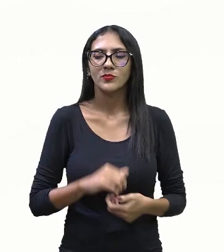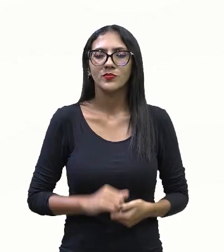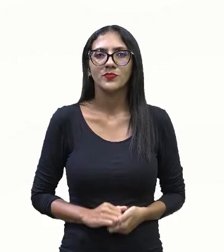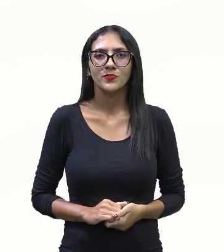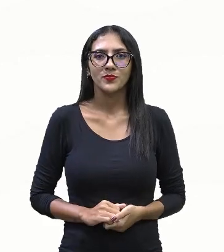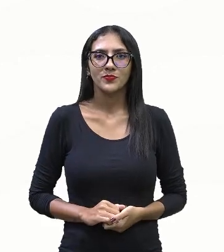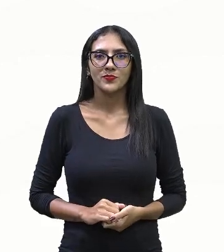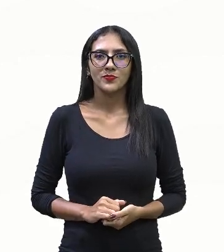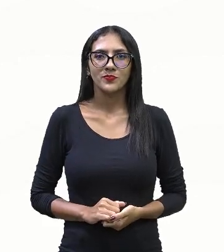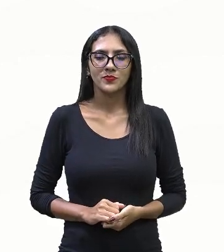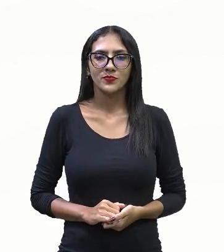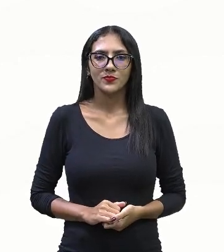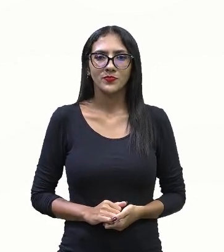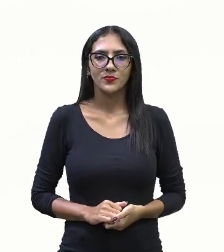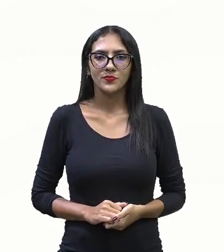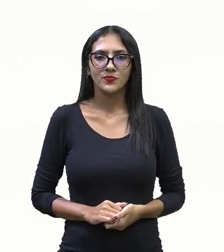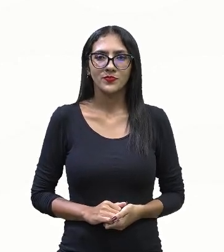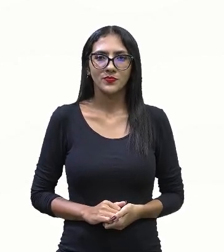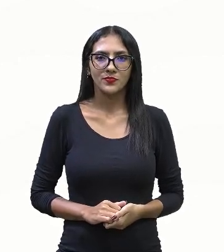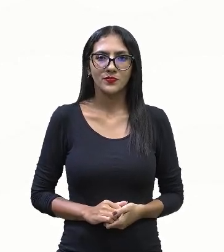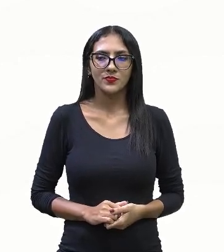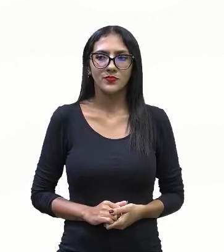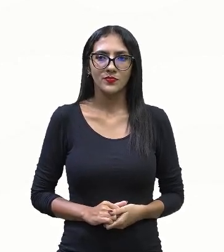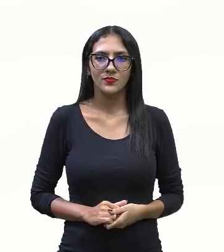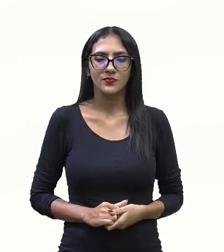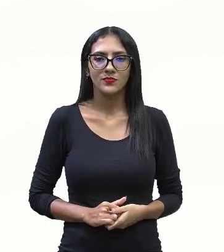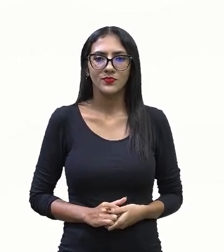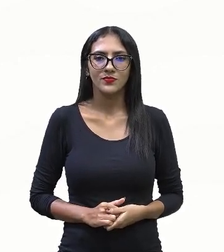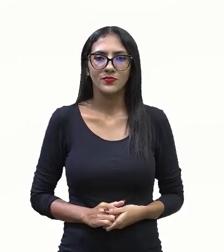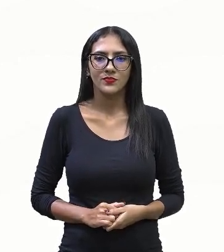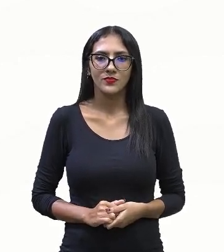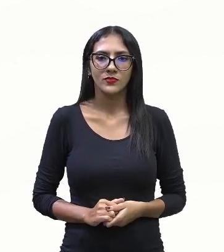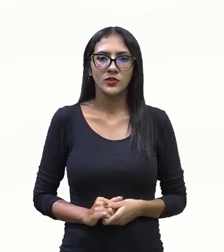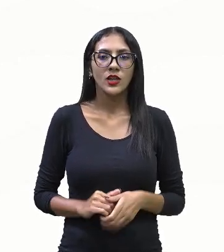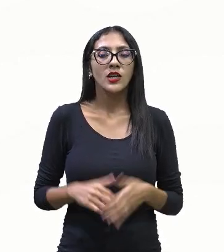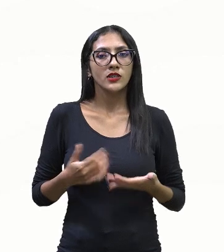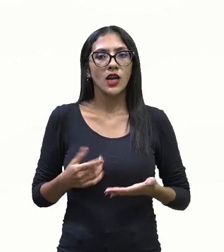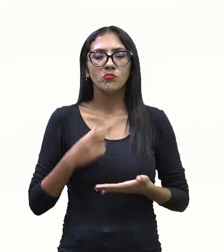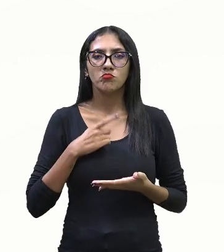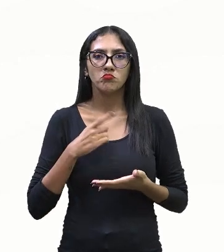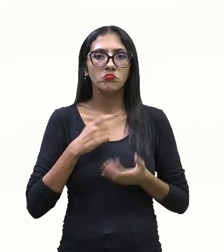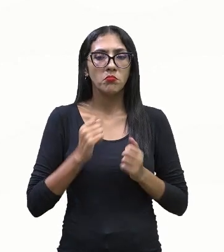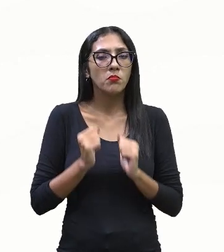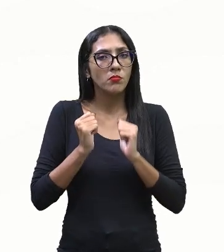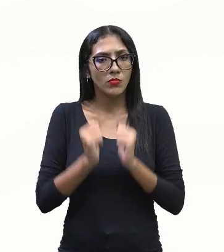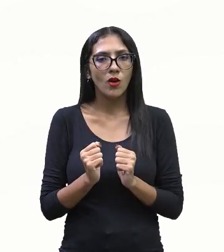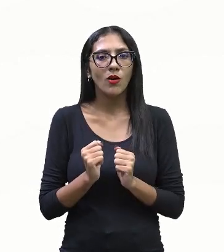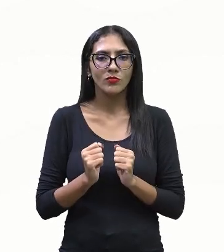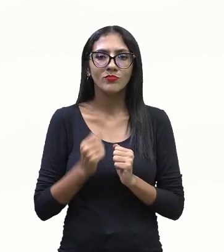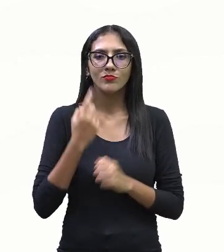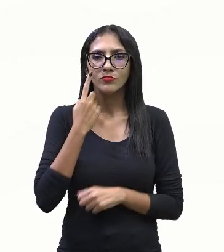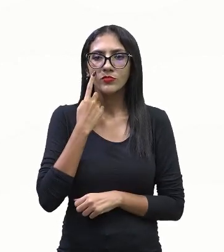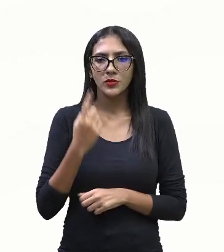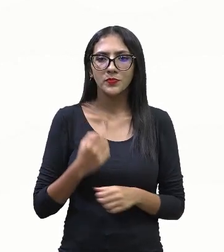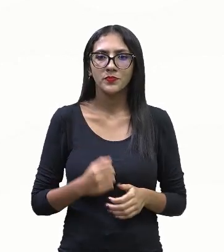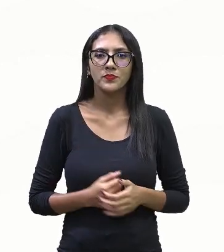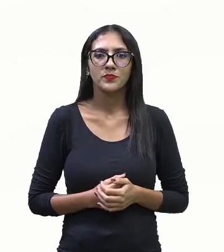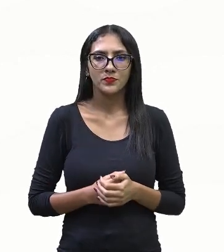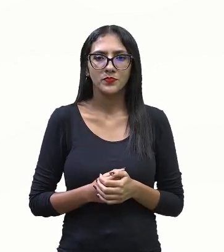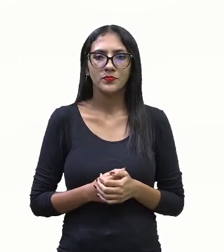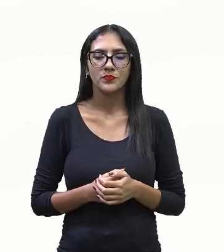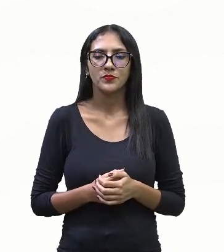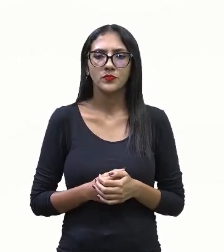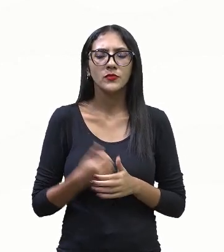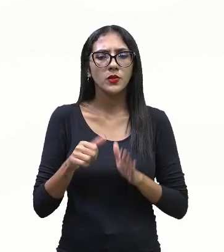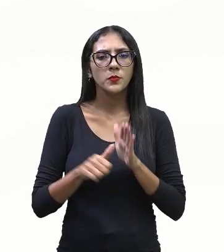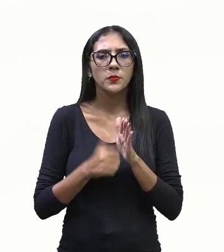né? E aí eu posso, por exemplo, aqui na nossa primeira setinha,